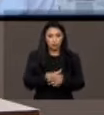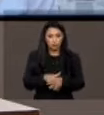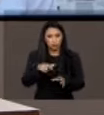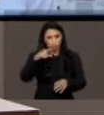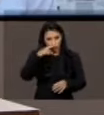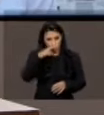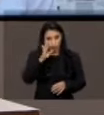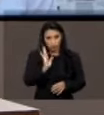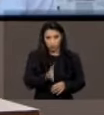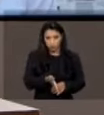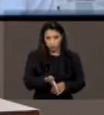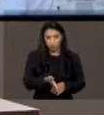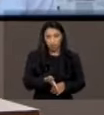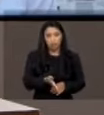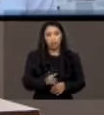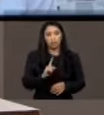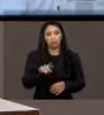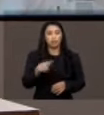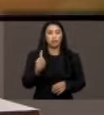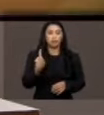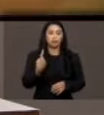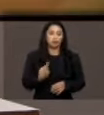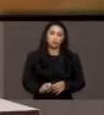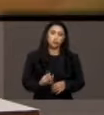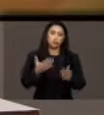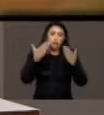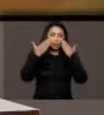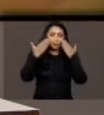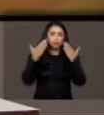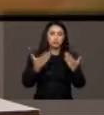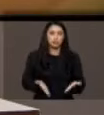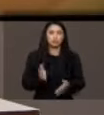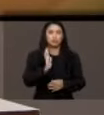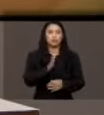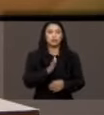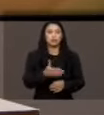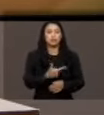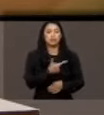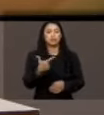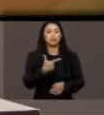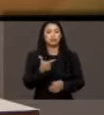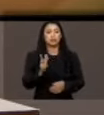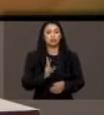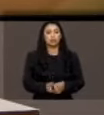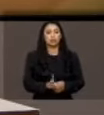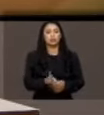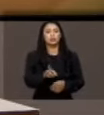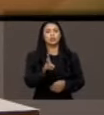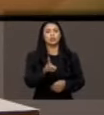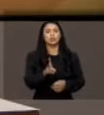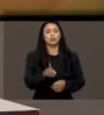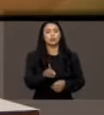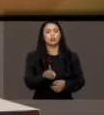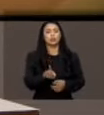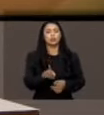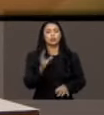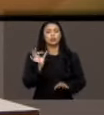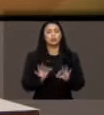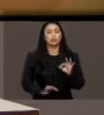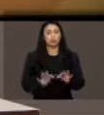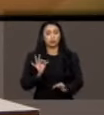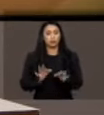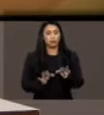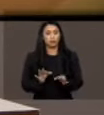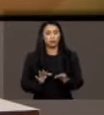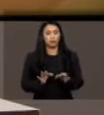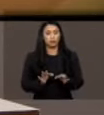Fachin, portanto, Karina, daqui a pouco será apresentado já na segunda parte da sessão, na continuação justamente desse julgamento